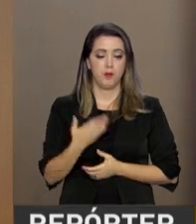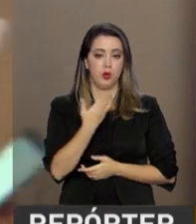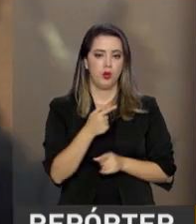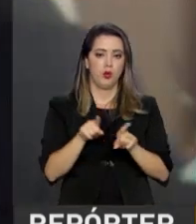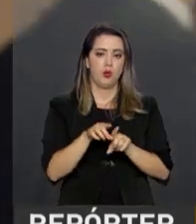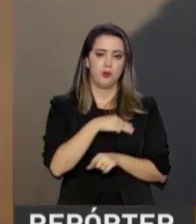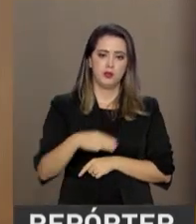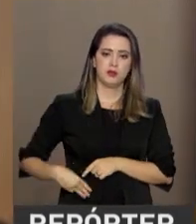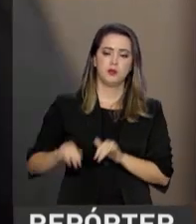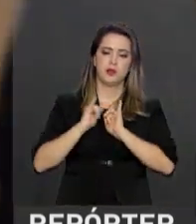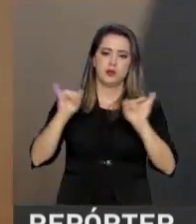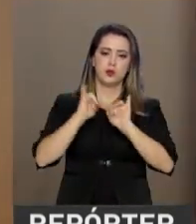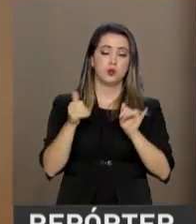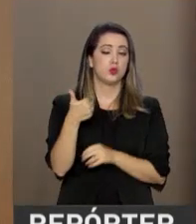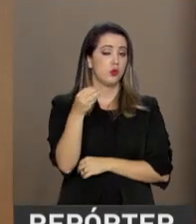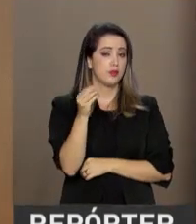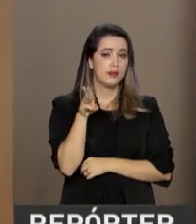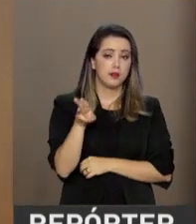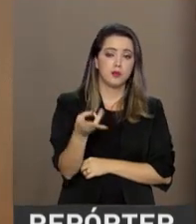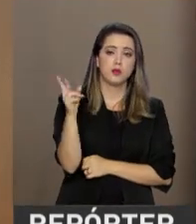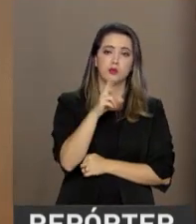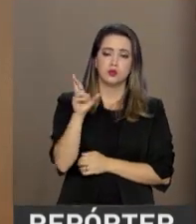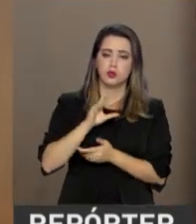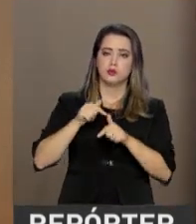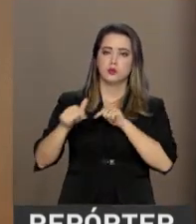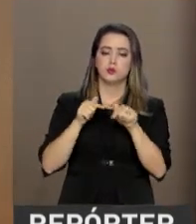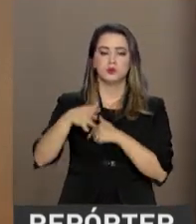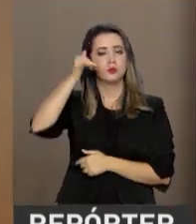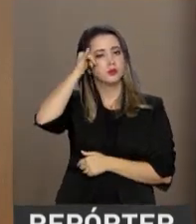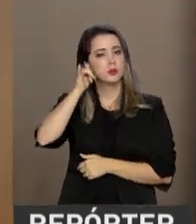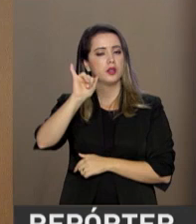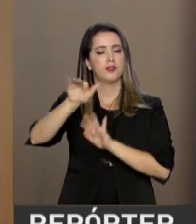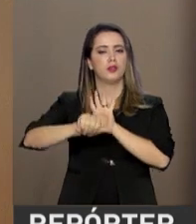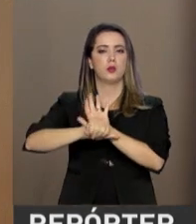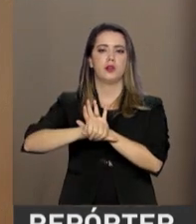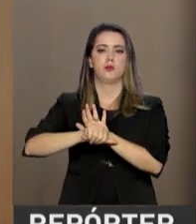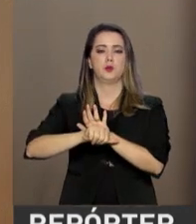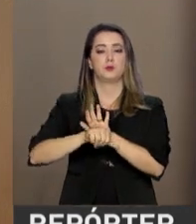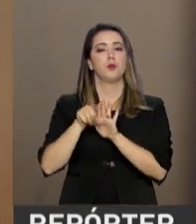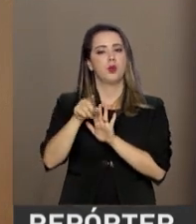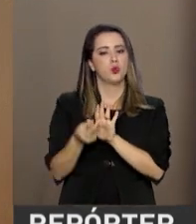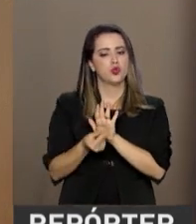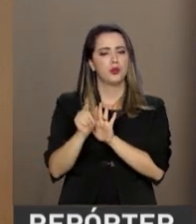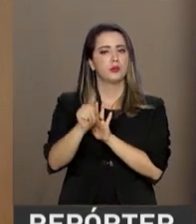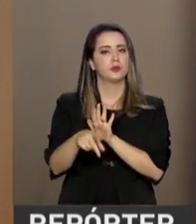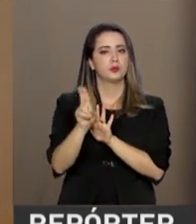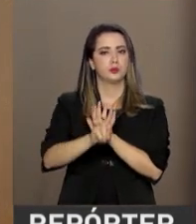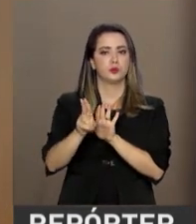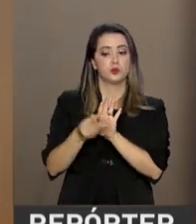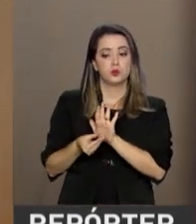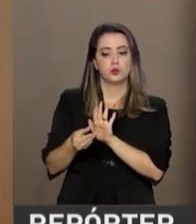extraordinário da segurança pública para ações de prevenção ao crime boa parte desse recurso vai ser